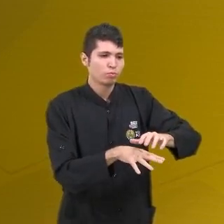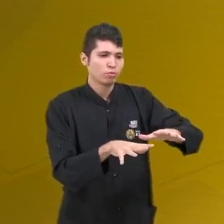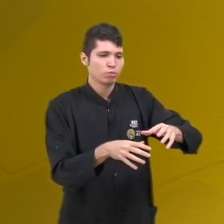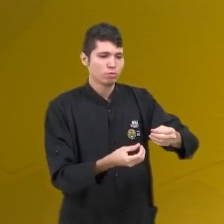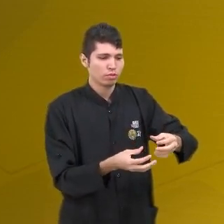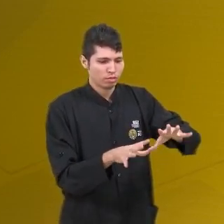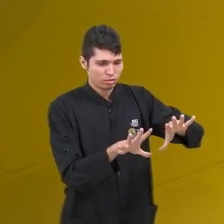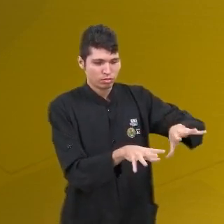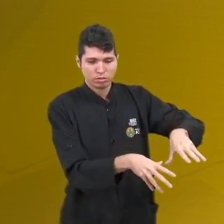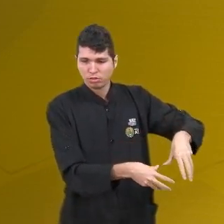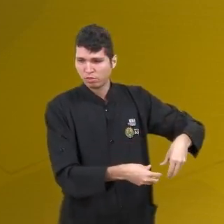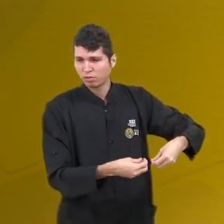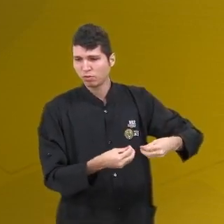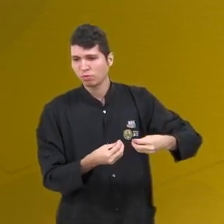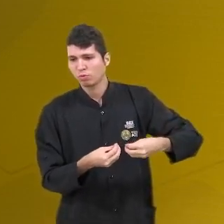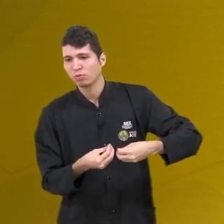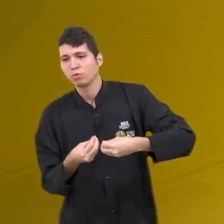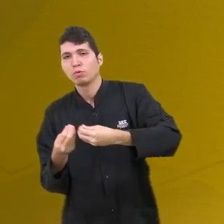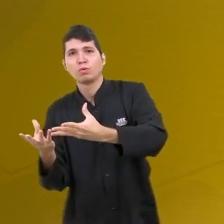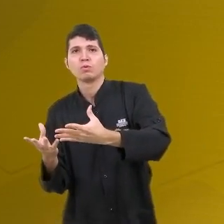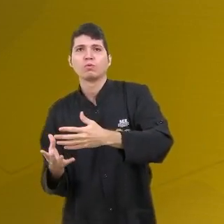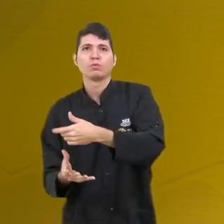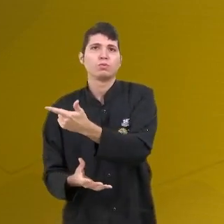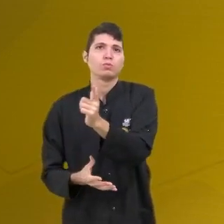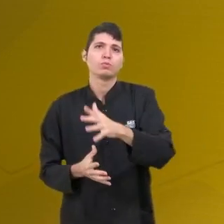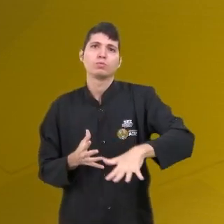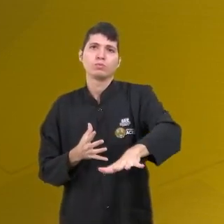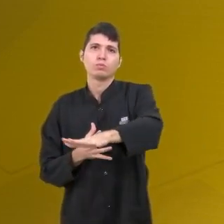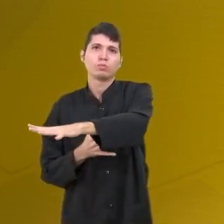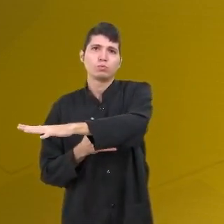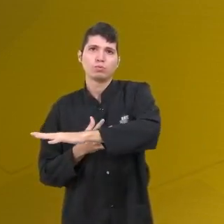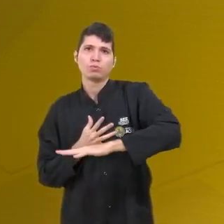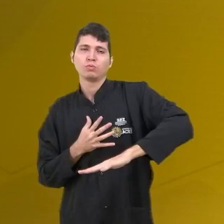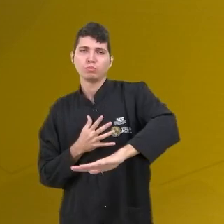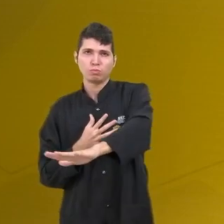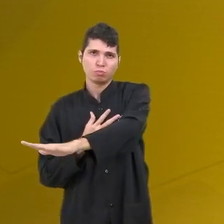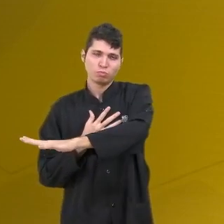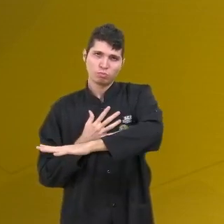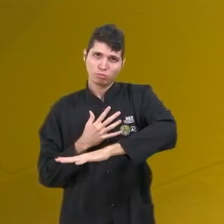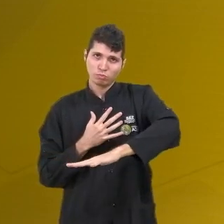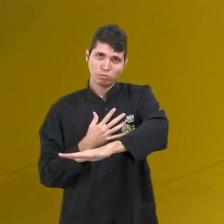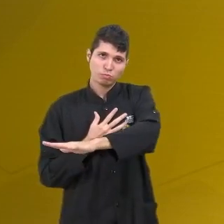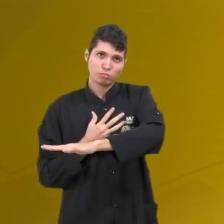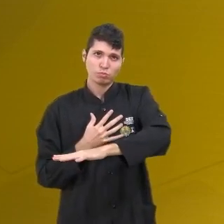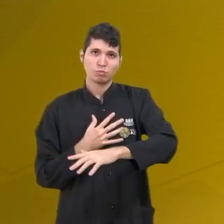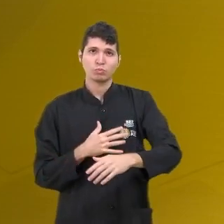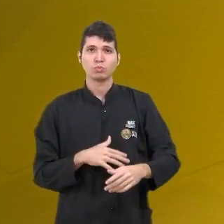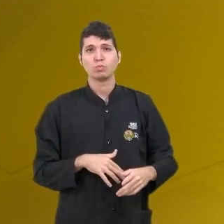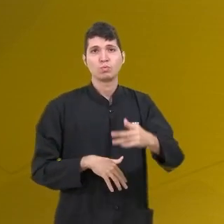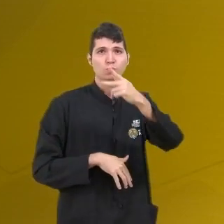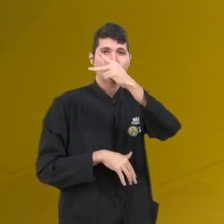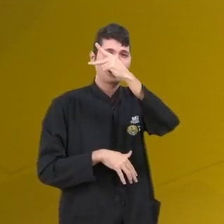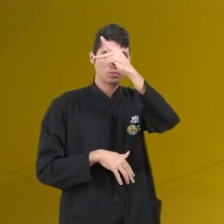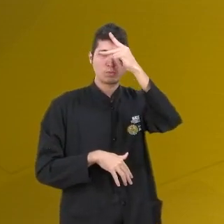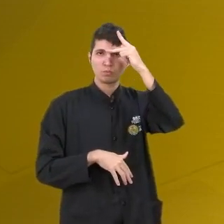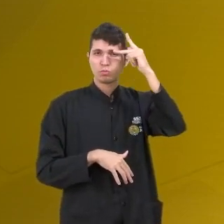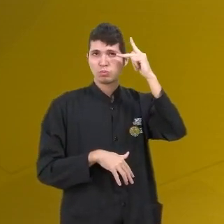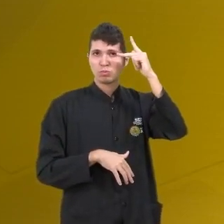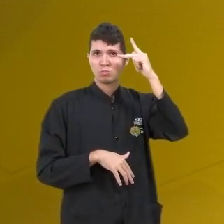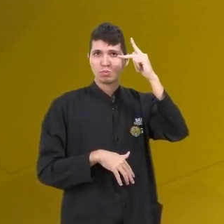os frutos e as sementes a outros locais. Sendo que o animal homem, ele